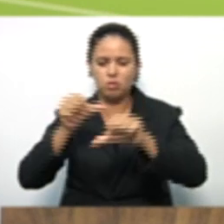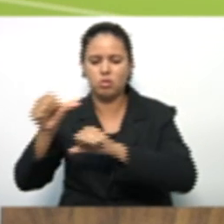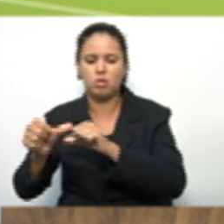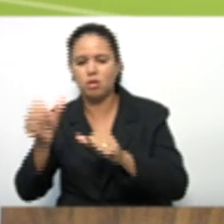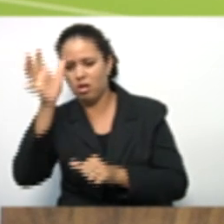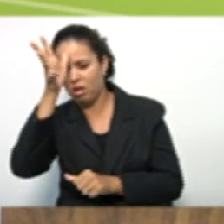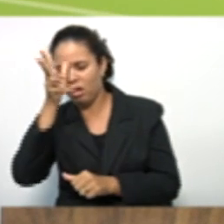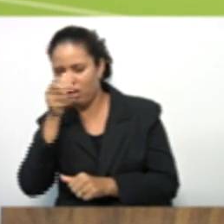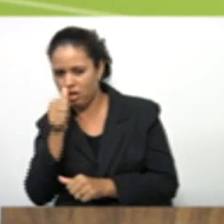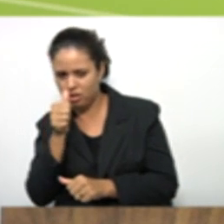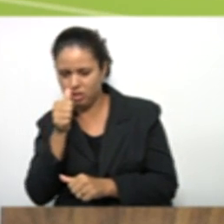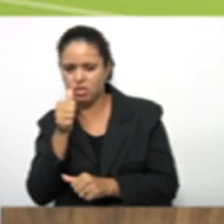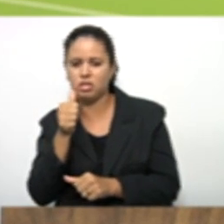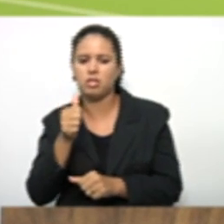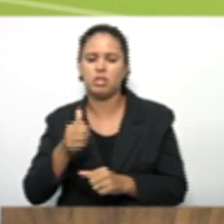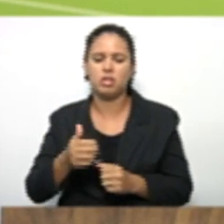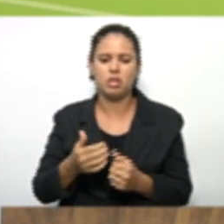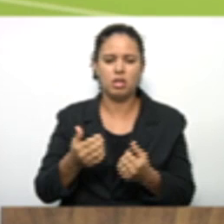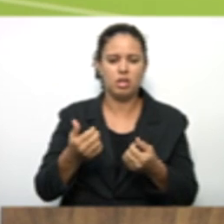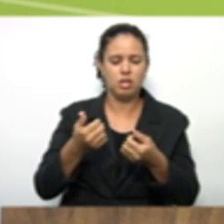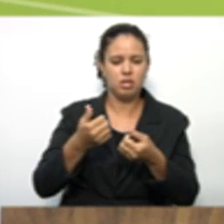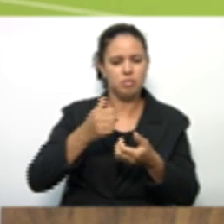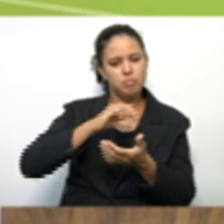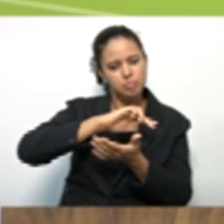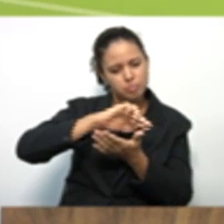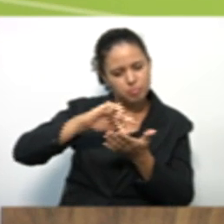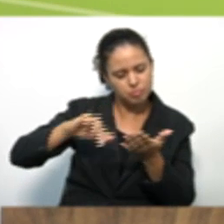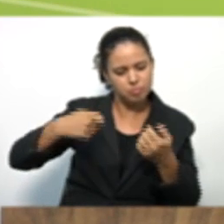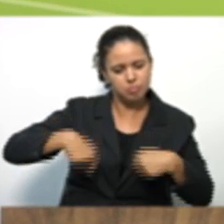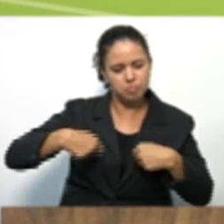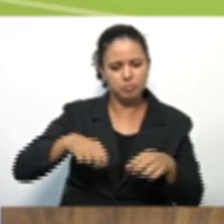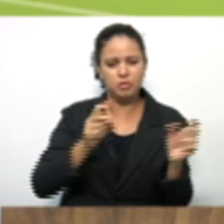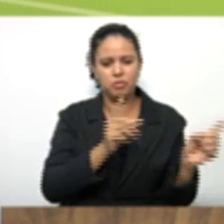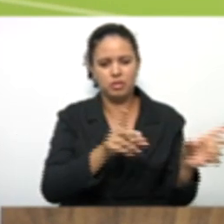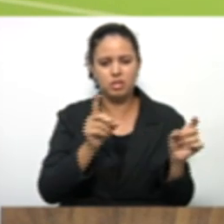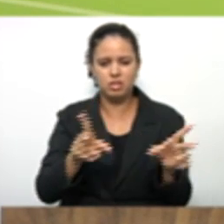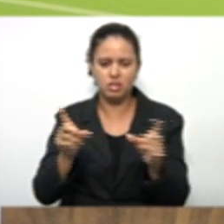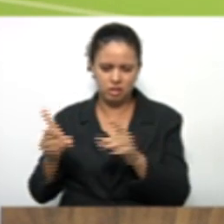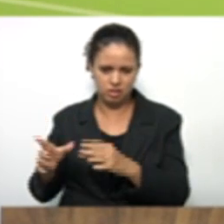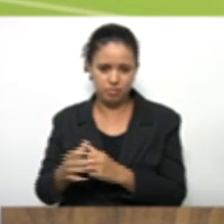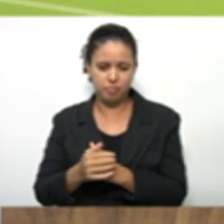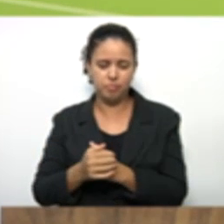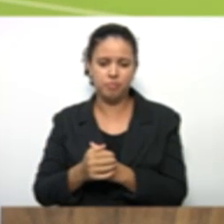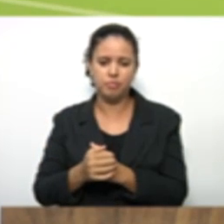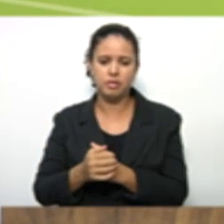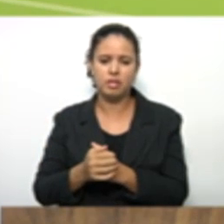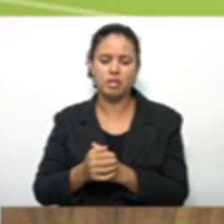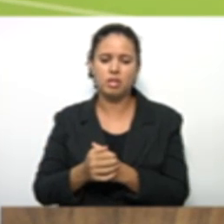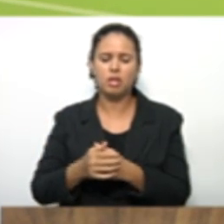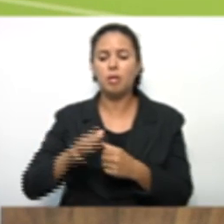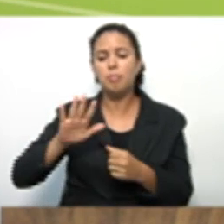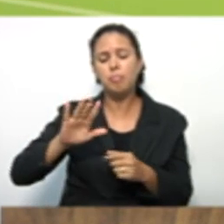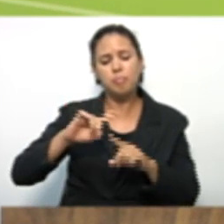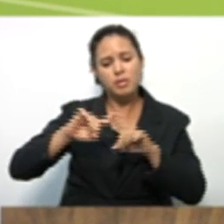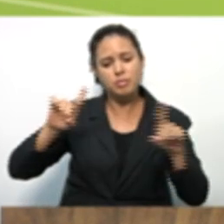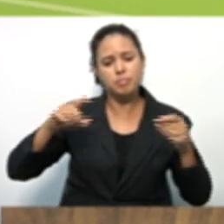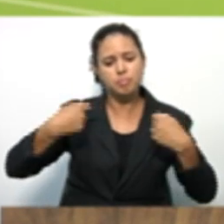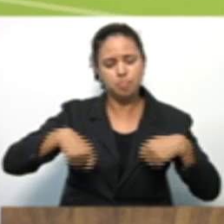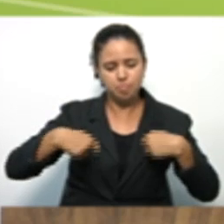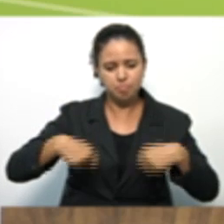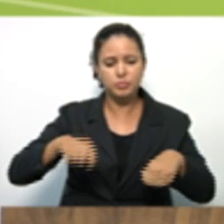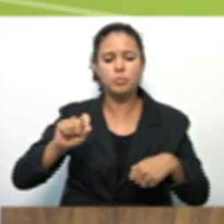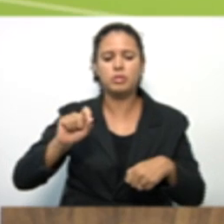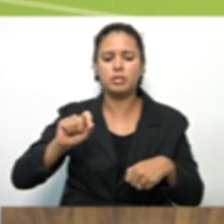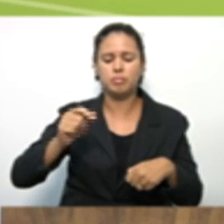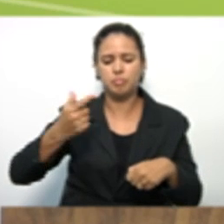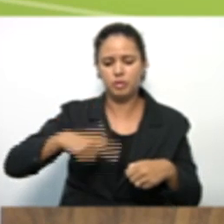houve a necessidade de quê? De vender, porque a produção já era maior do que simples necessidade de troca. Então começou-se o